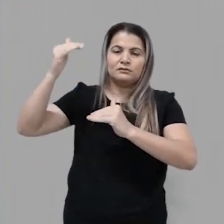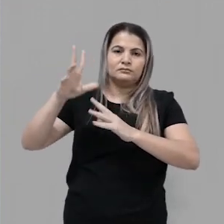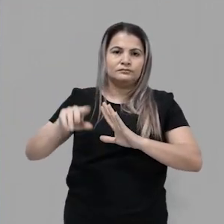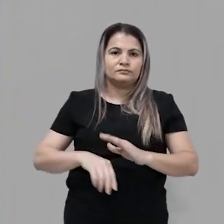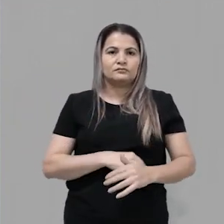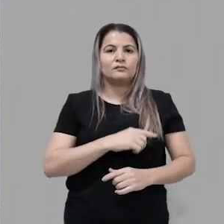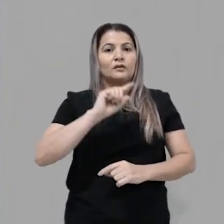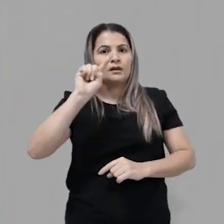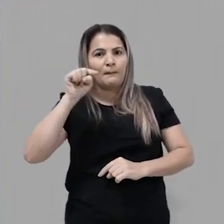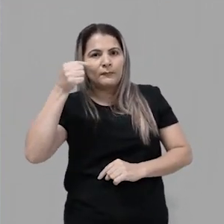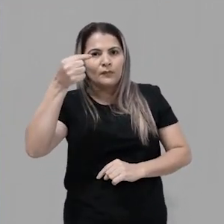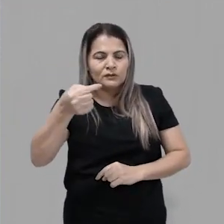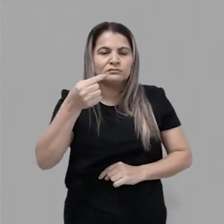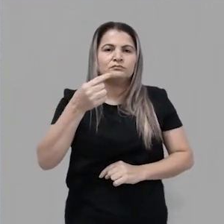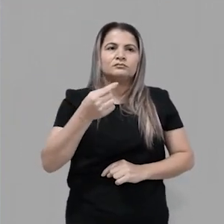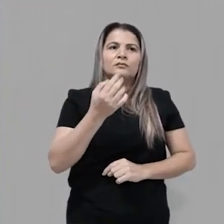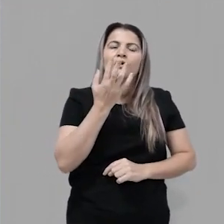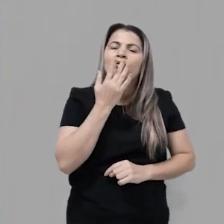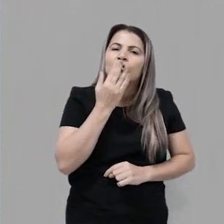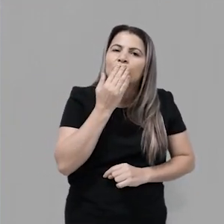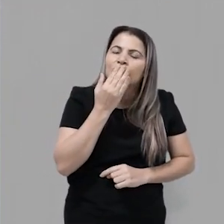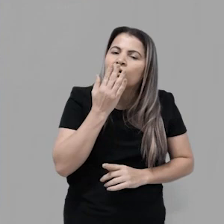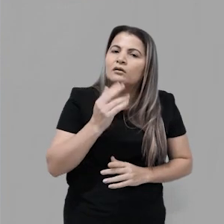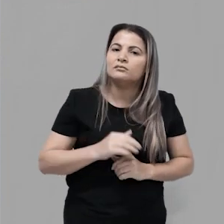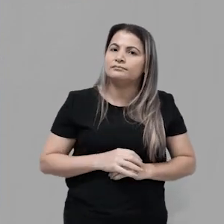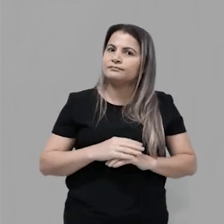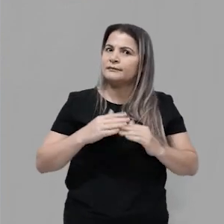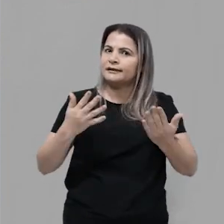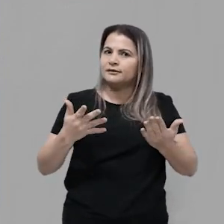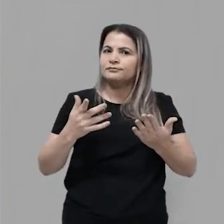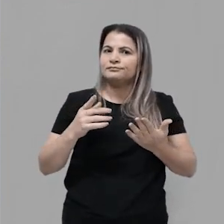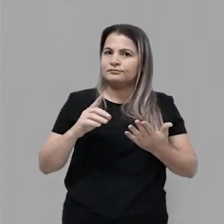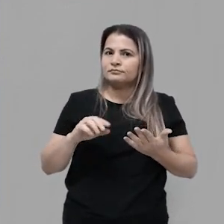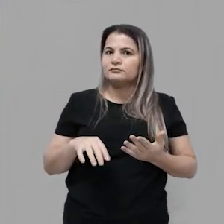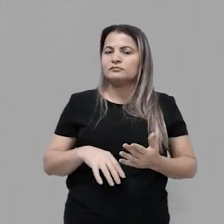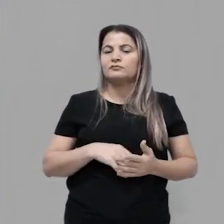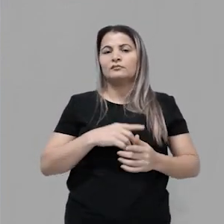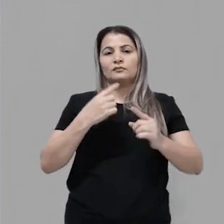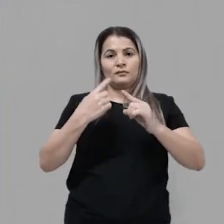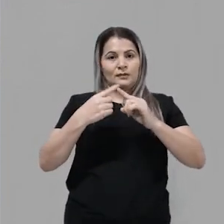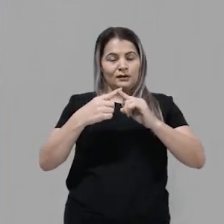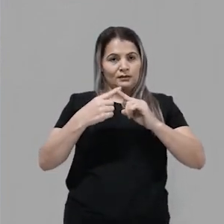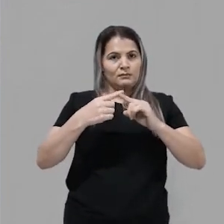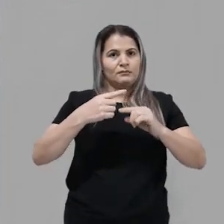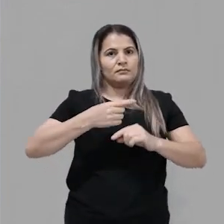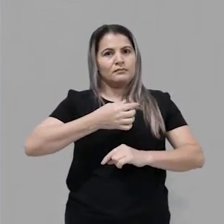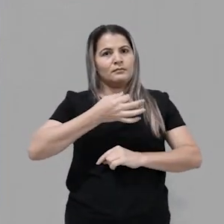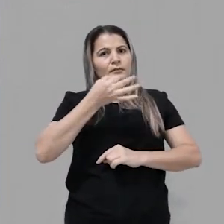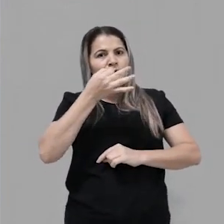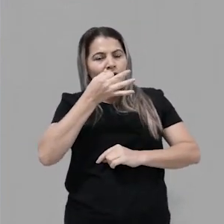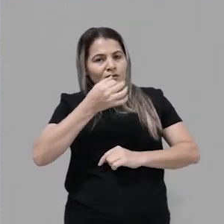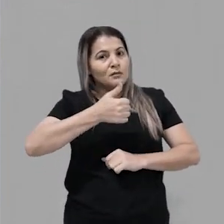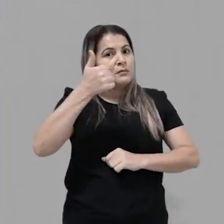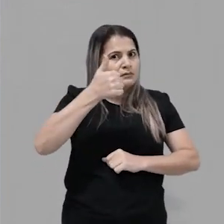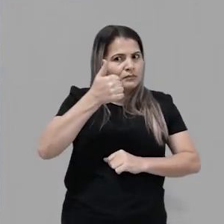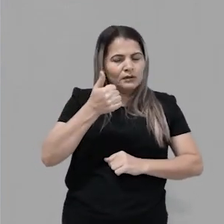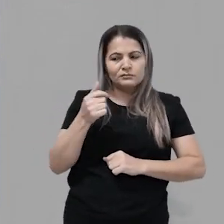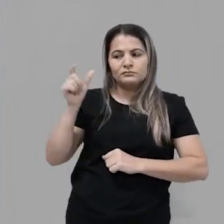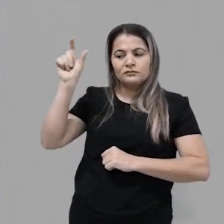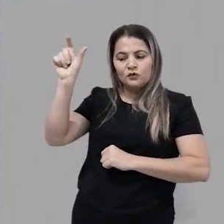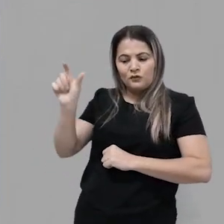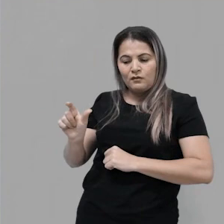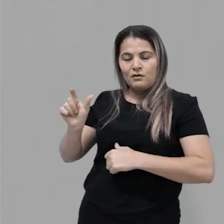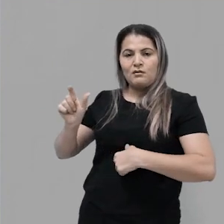coisa, no exemplo que eu dei vermelho, por exemplo, já viria depois, que bonito é primeiro. Bonito é a minha opinião, eu achei o